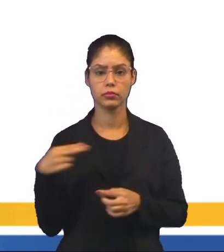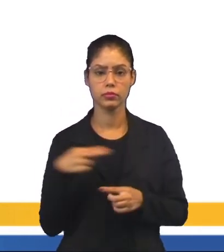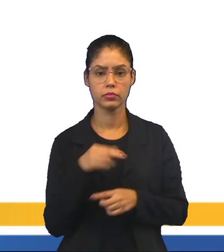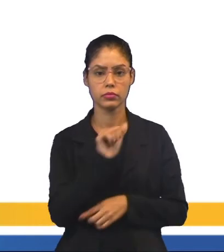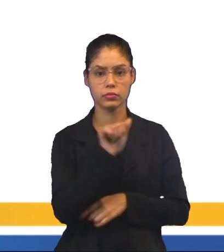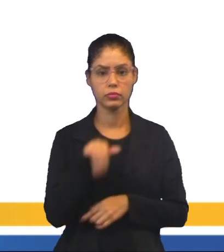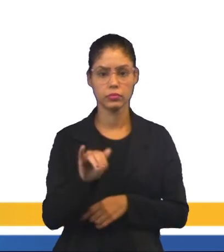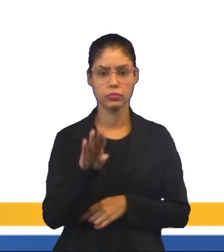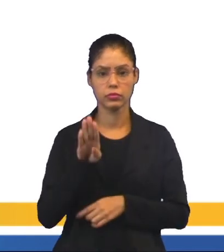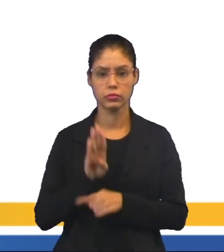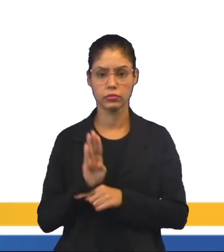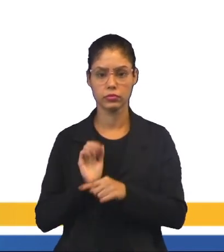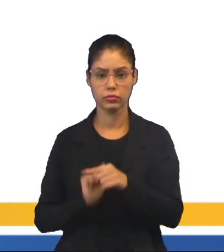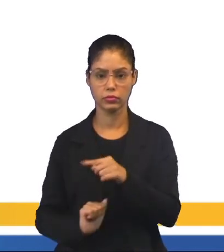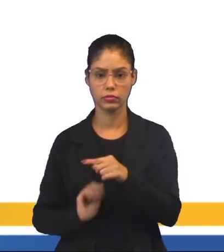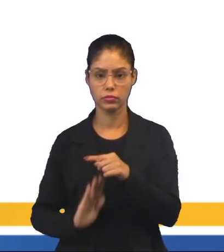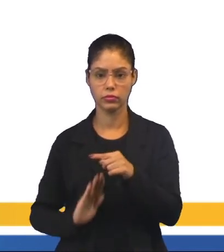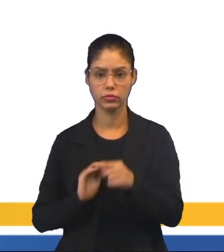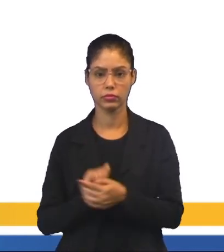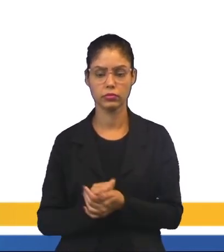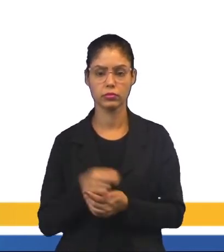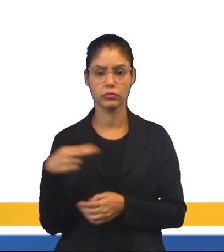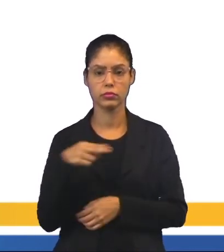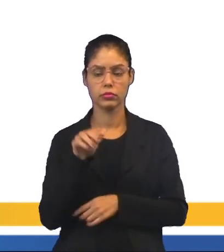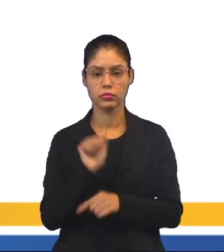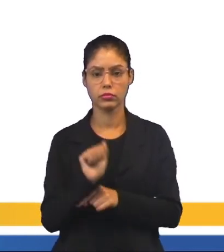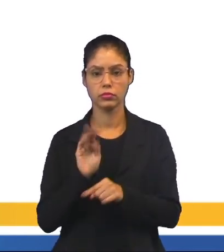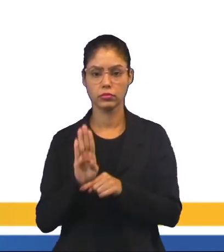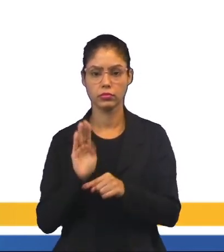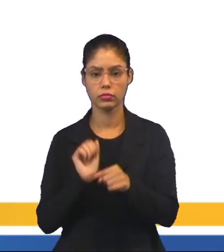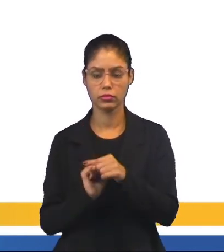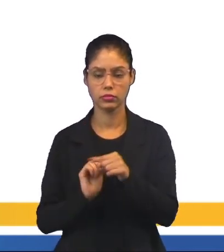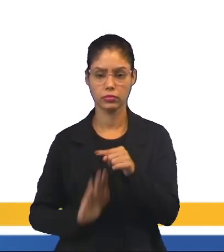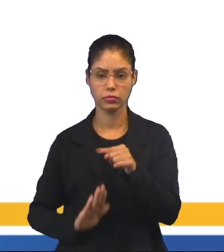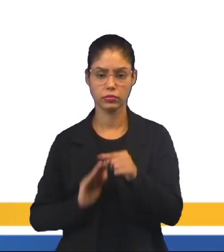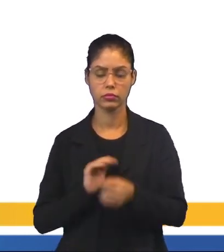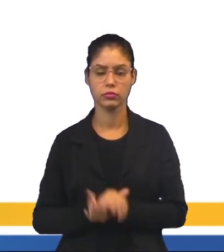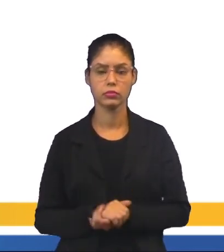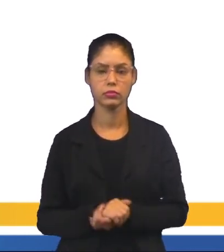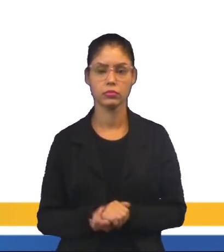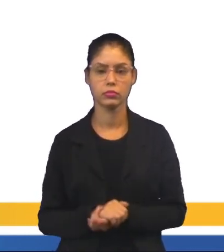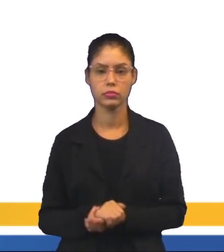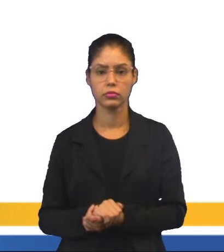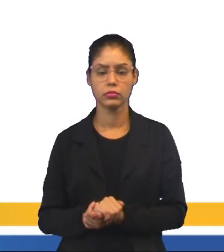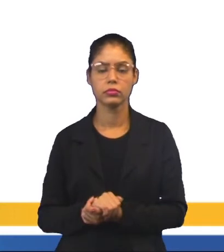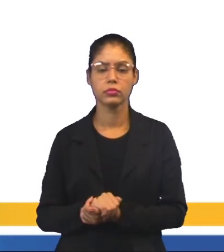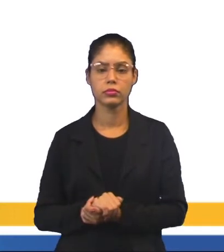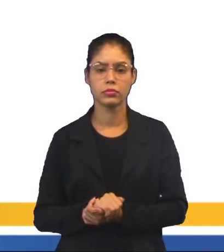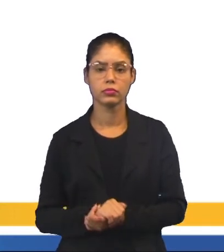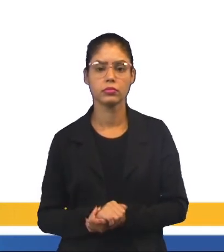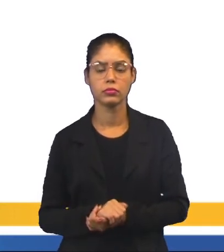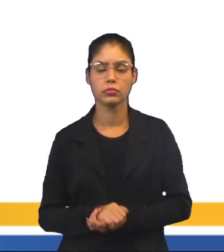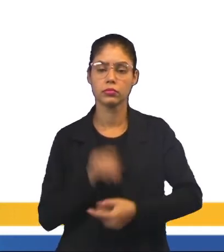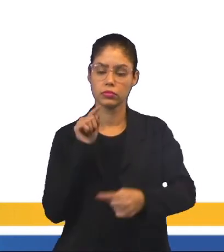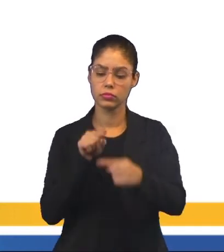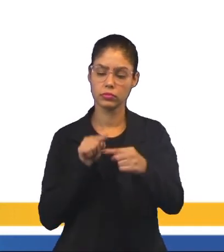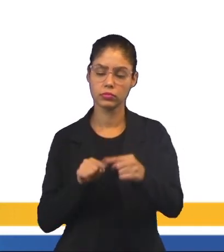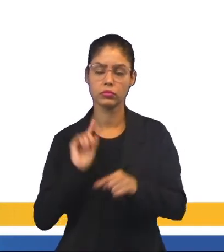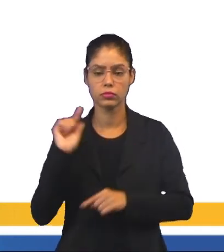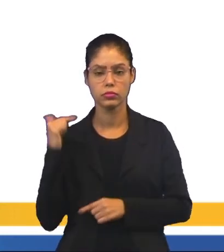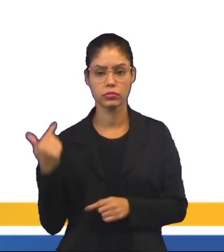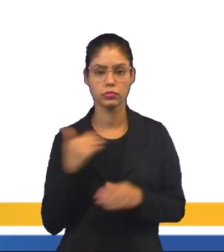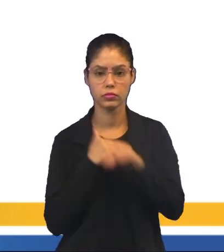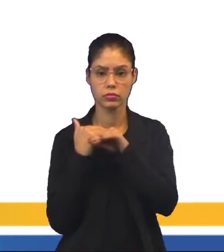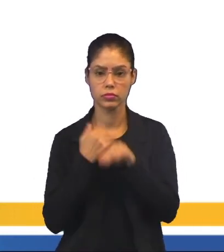igual a y sobre AB, que é igual a B sobre AB, ou seja, uma divisão pela outra